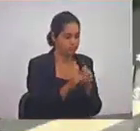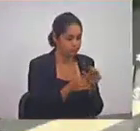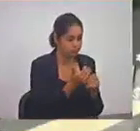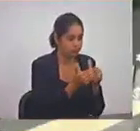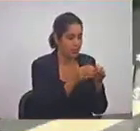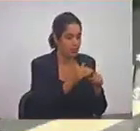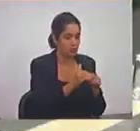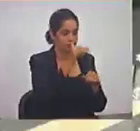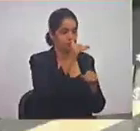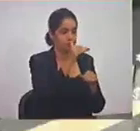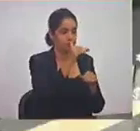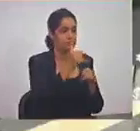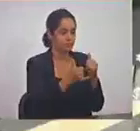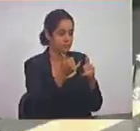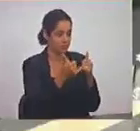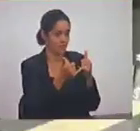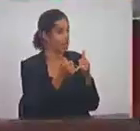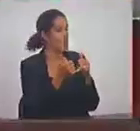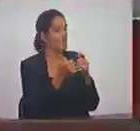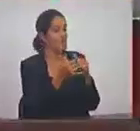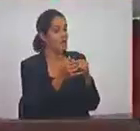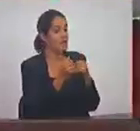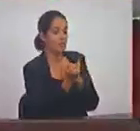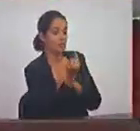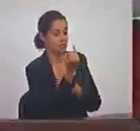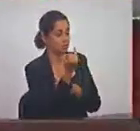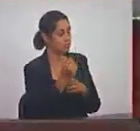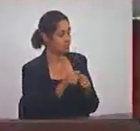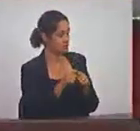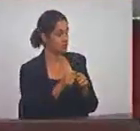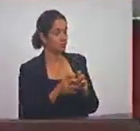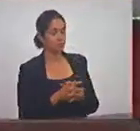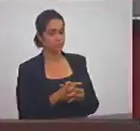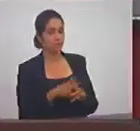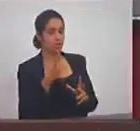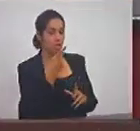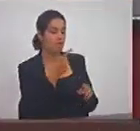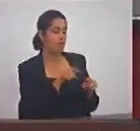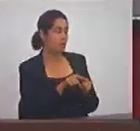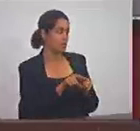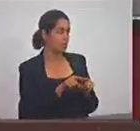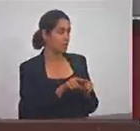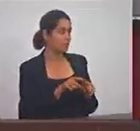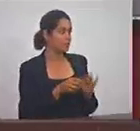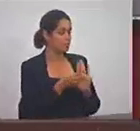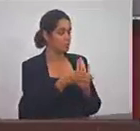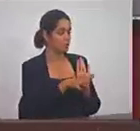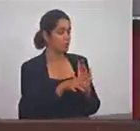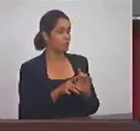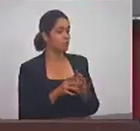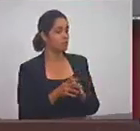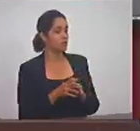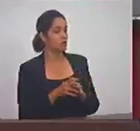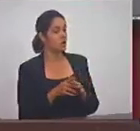você também, Daniel, pela esse lindo trabalho. É isso aí, eu ia falar também dessa tua indicação, Marcelo, que